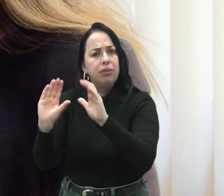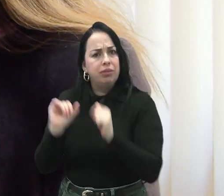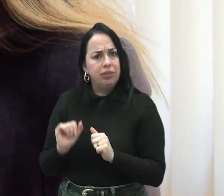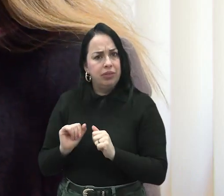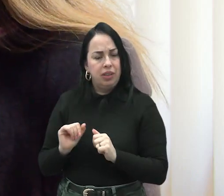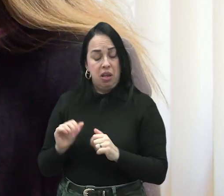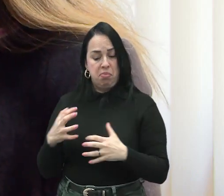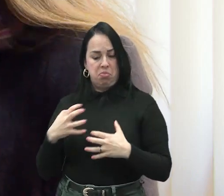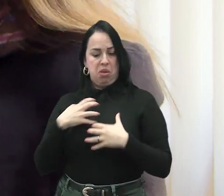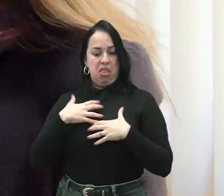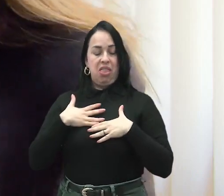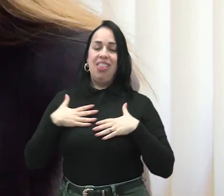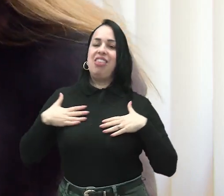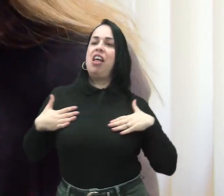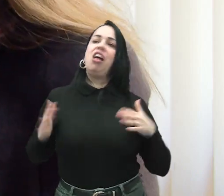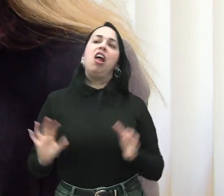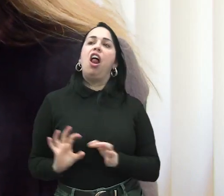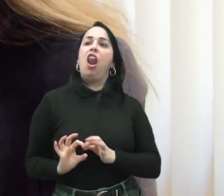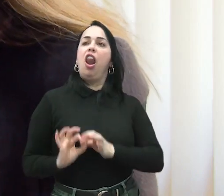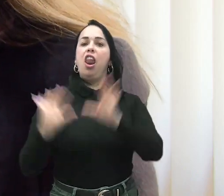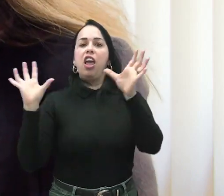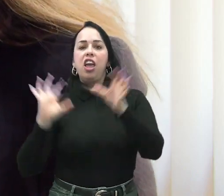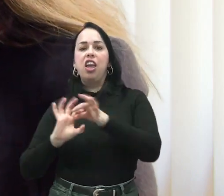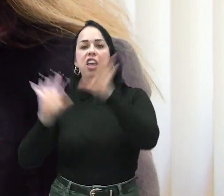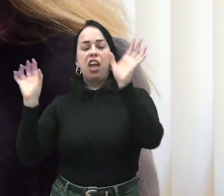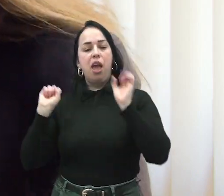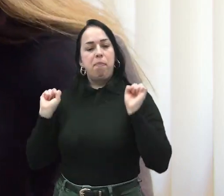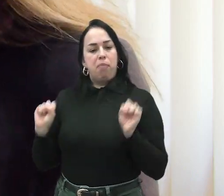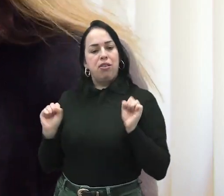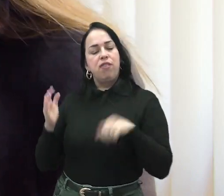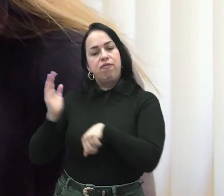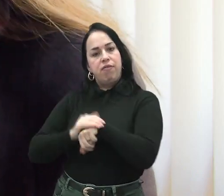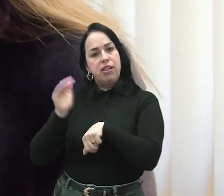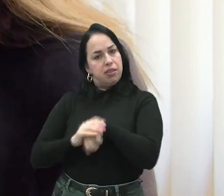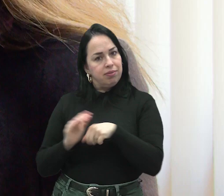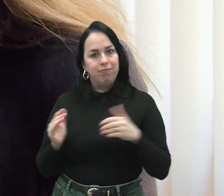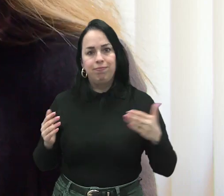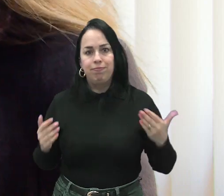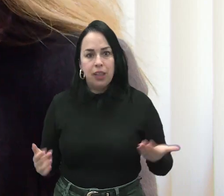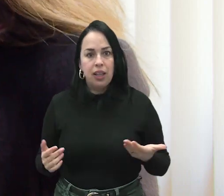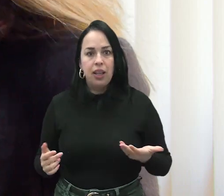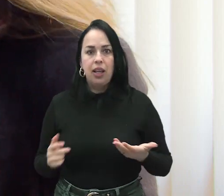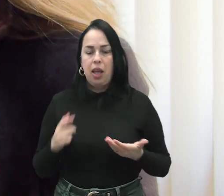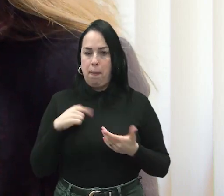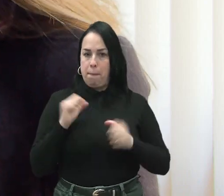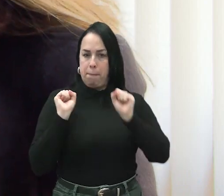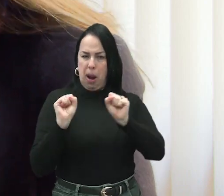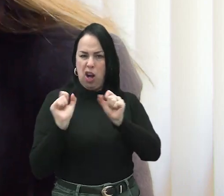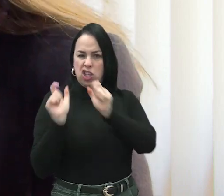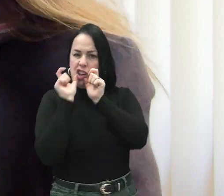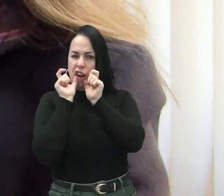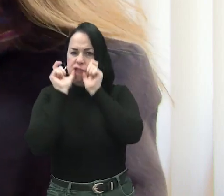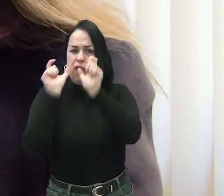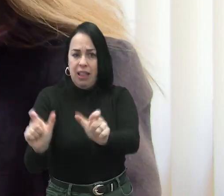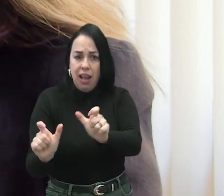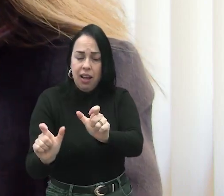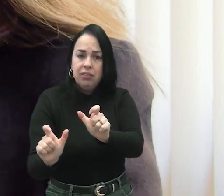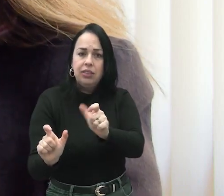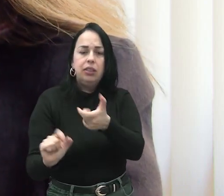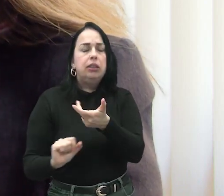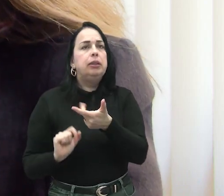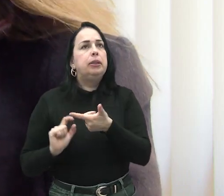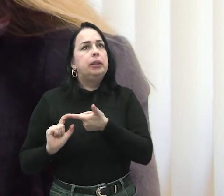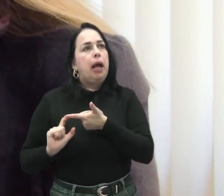finalidade? É para eu me sentir livre numa terra de bang bang, que eu posso fazer o que eu quiser? Então eu posso te